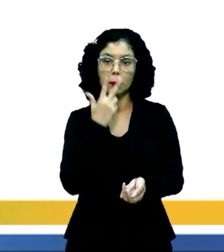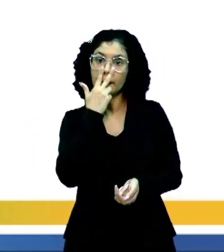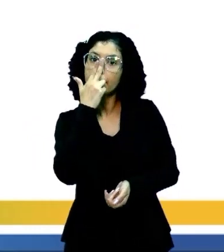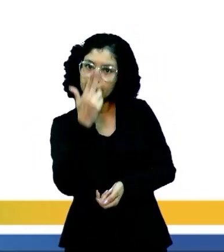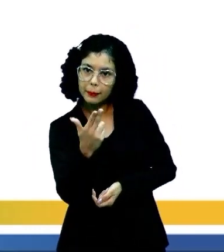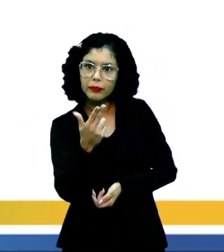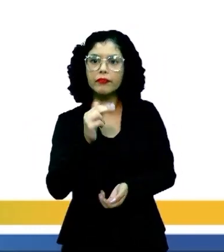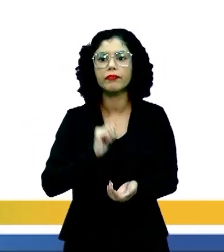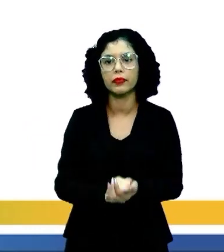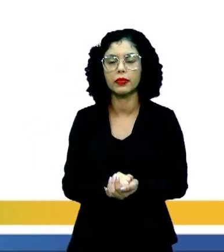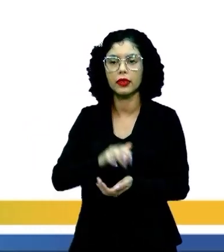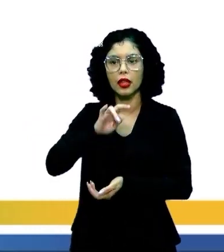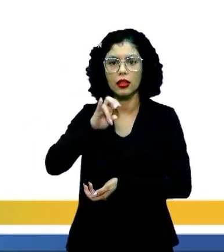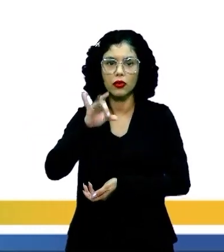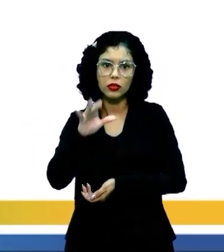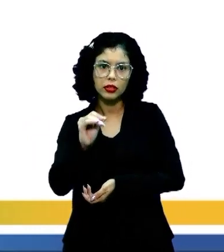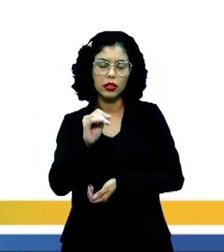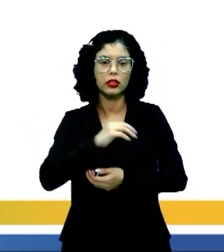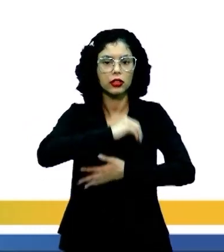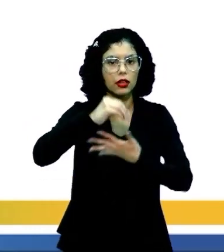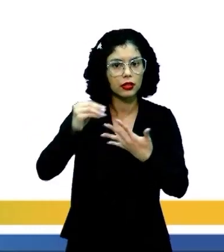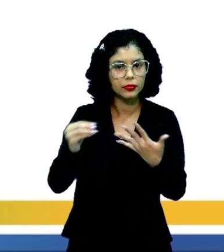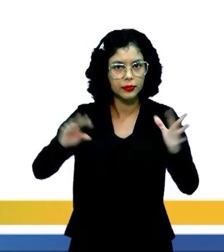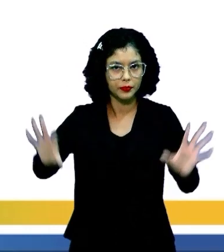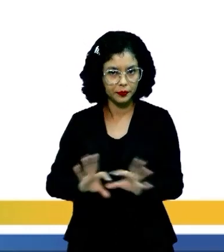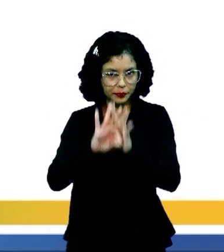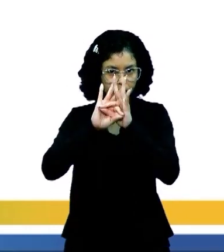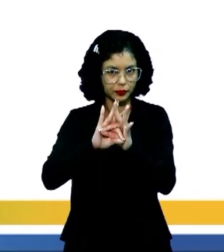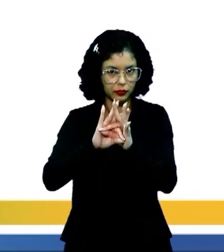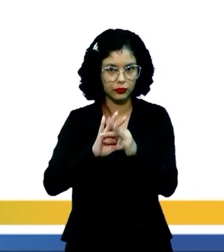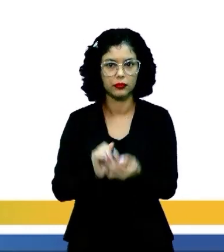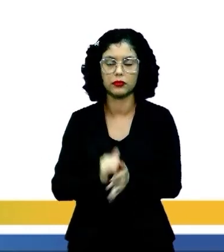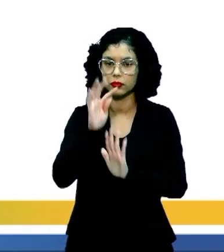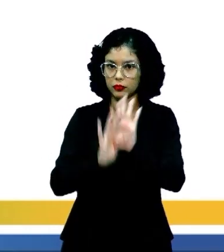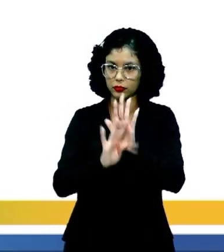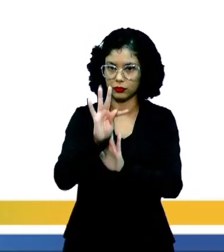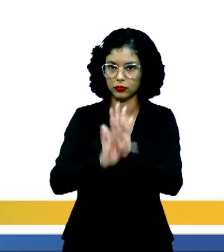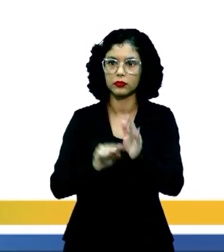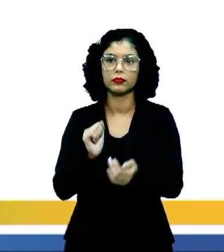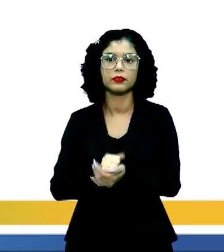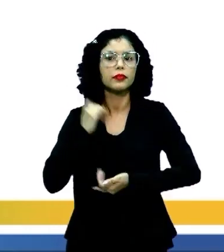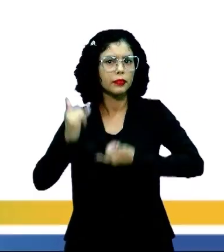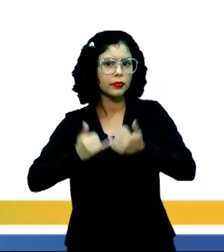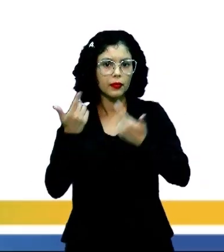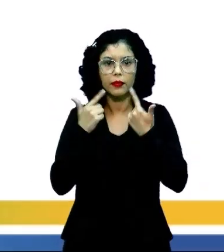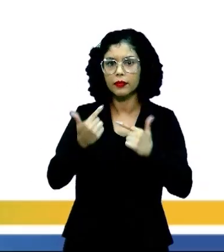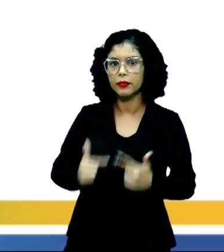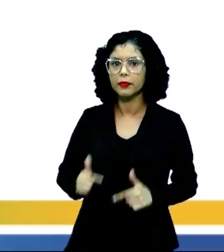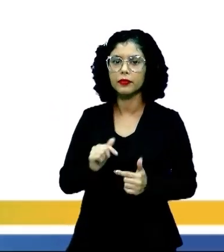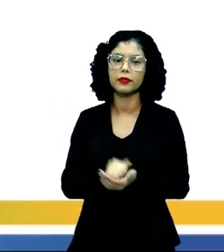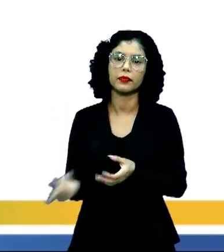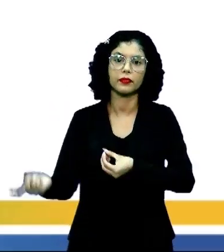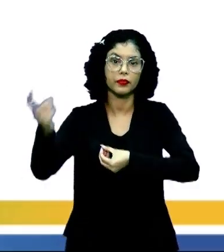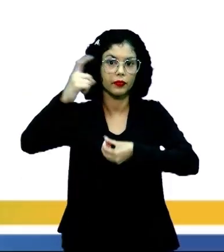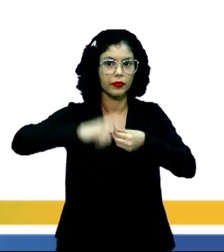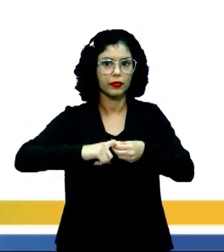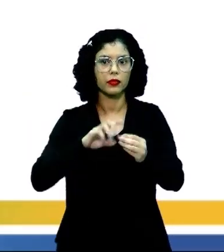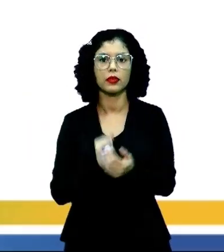subjetiva, pela semelhança ou analogia entre elementos. O texto de Gilberto Gil brinca com a